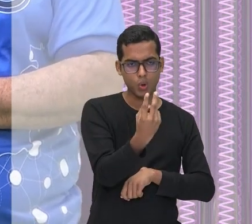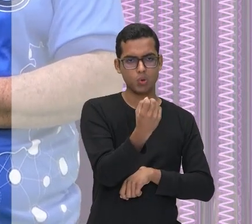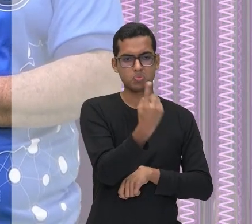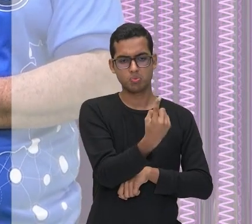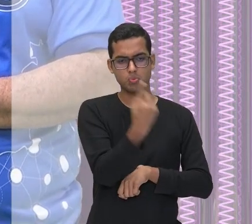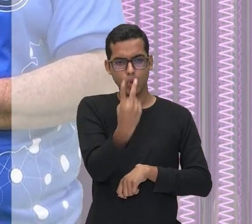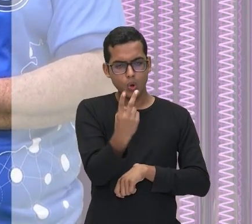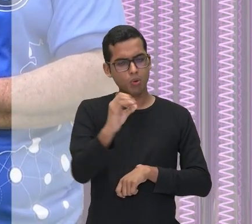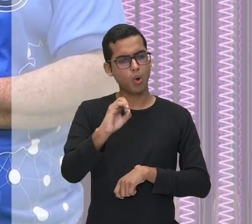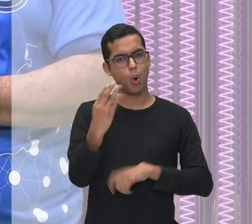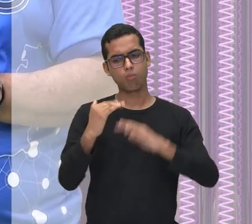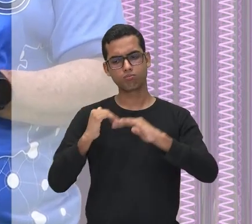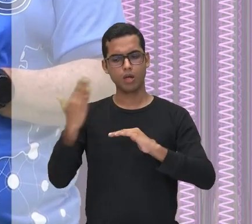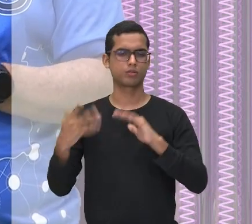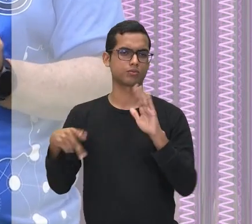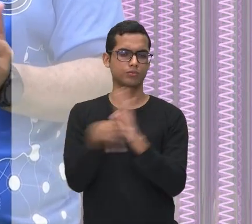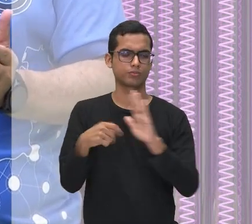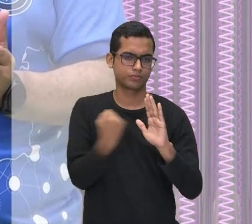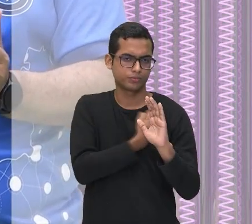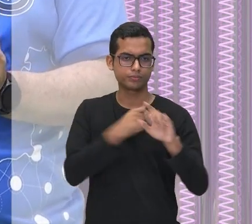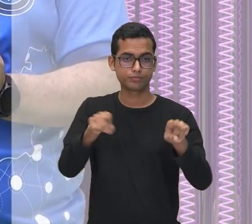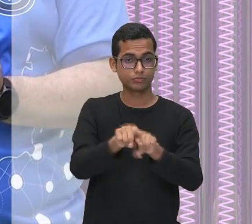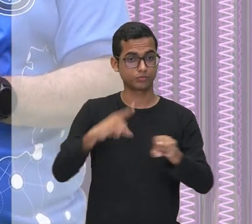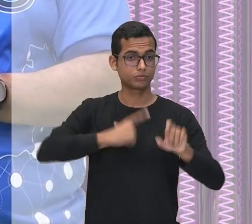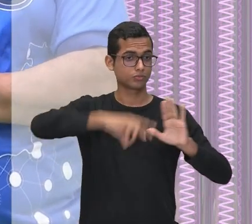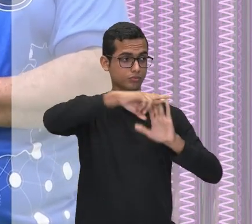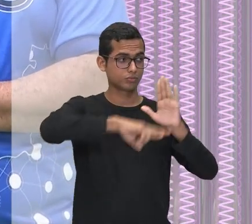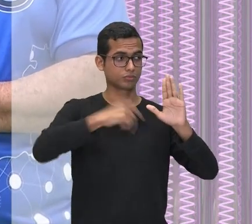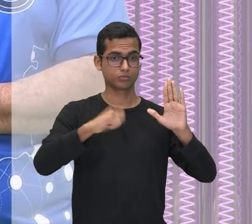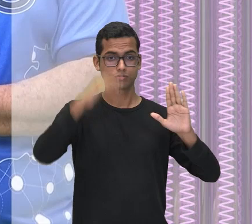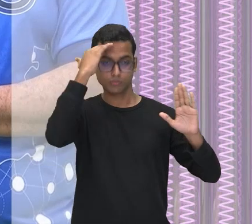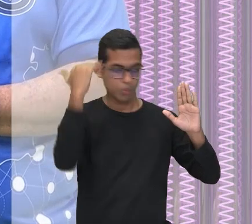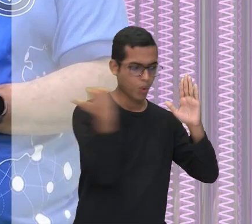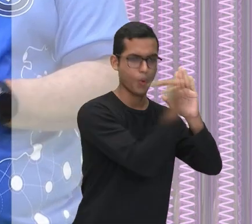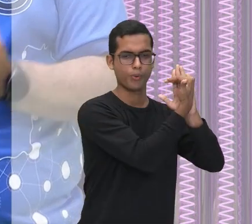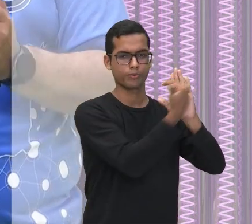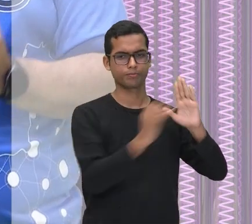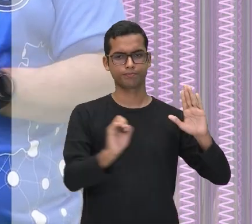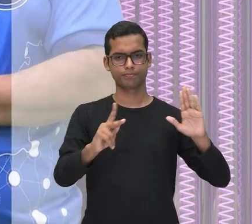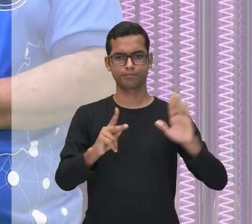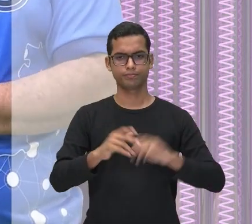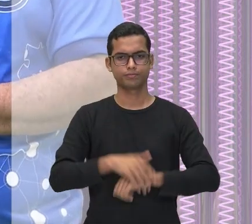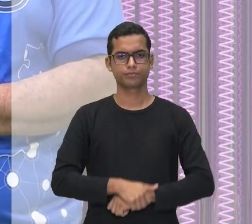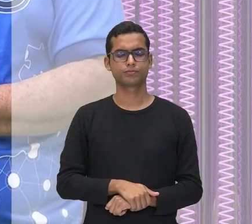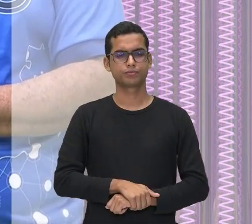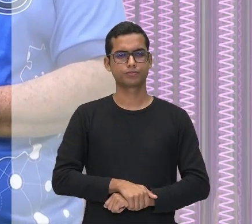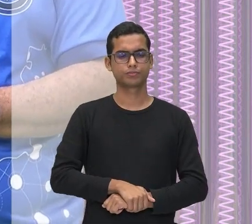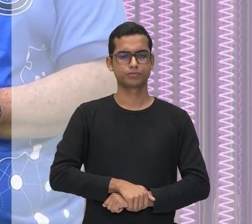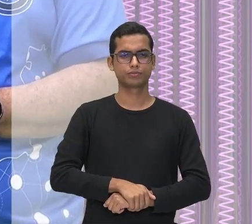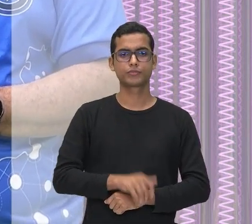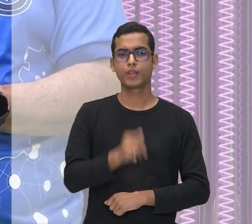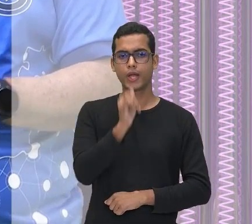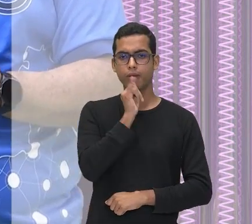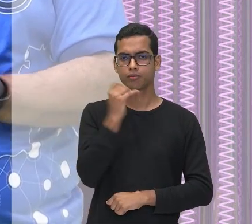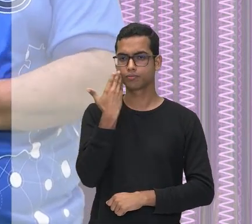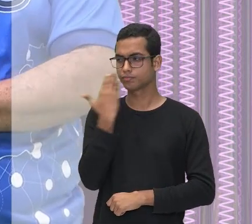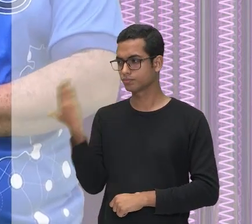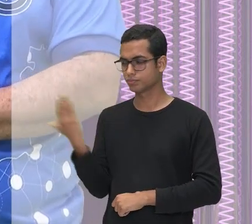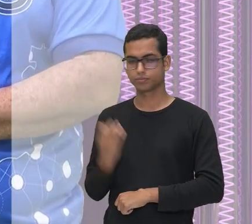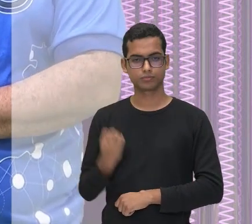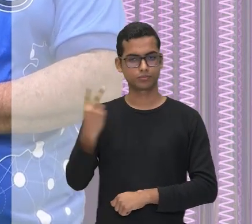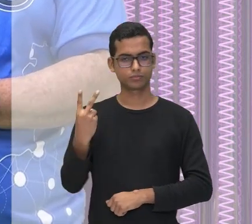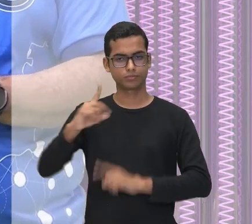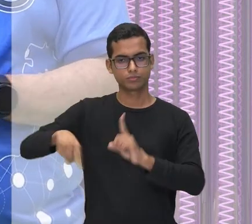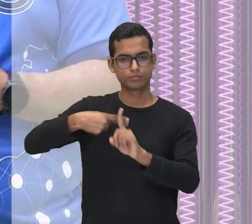certo? Onde tem regras a ser seguidas, tudo bem? E aí nós temos aqui, um exemplo aqui de expressão numérica, 2 mais